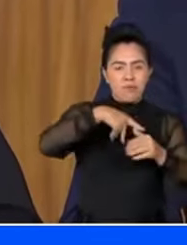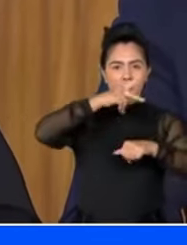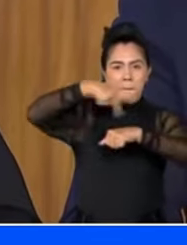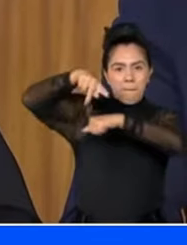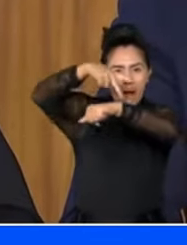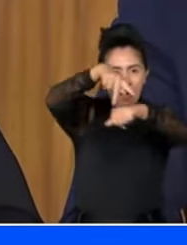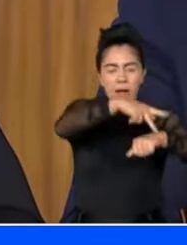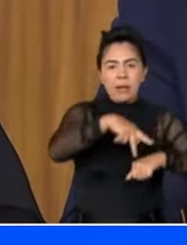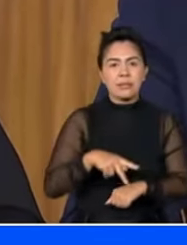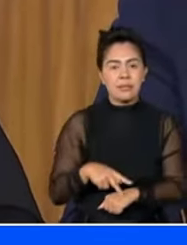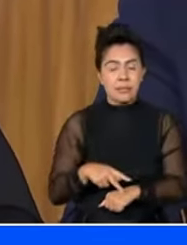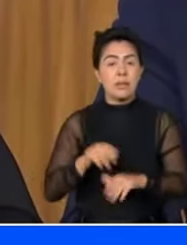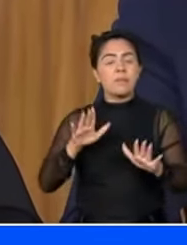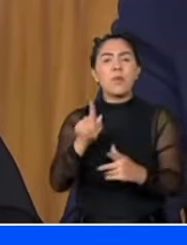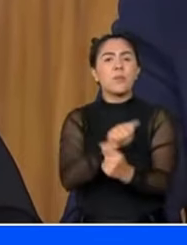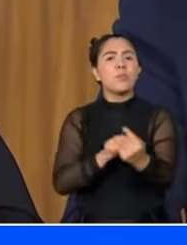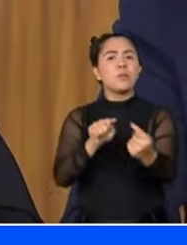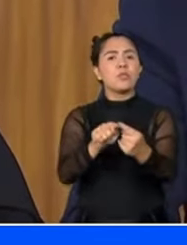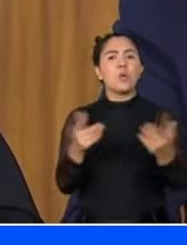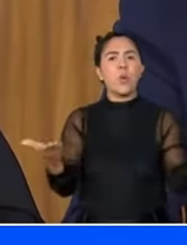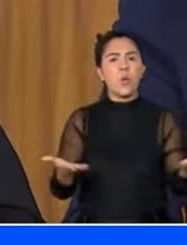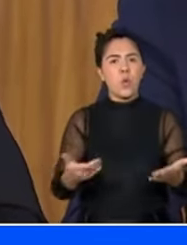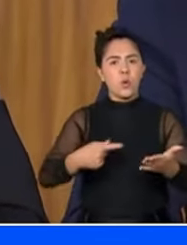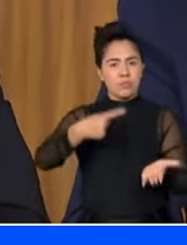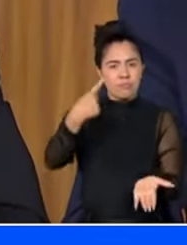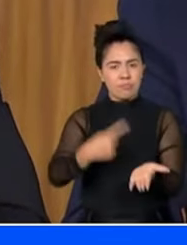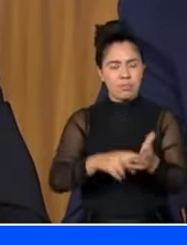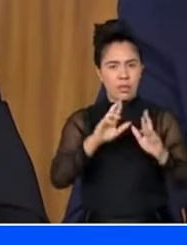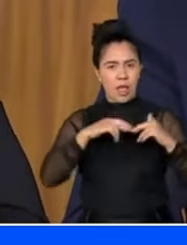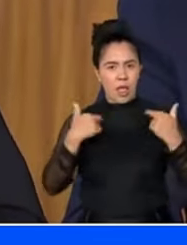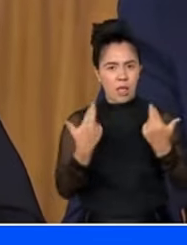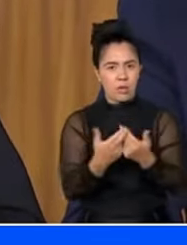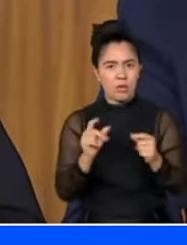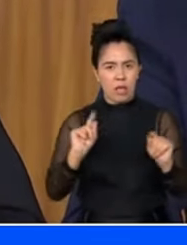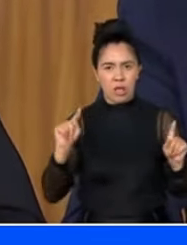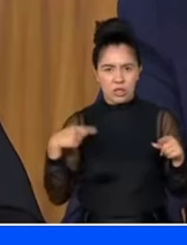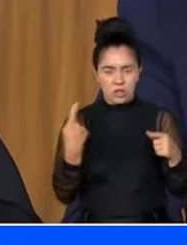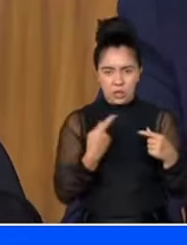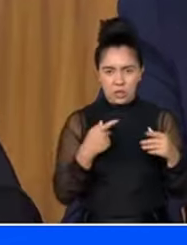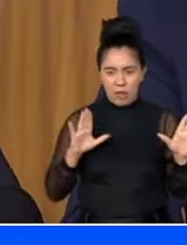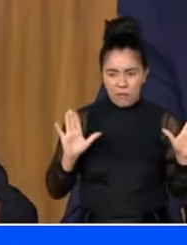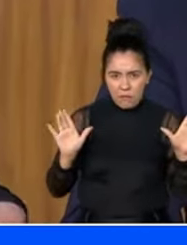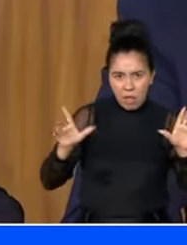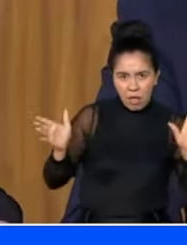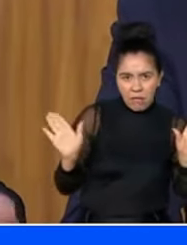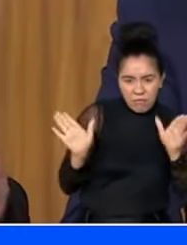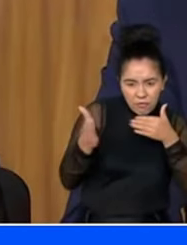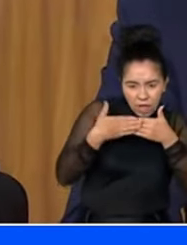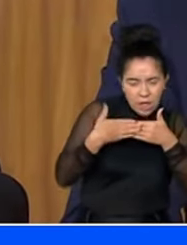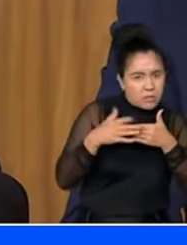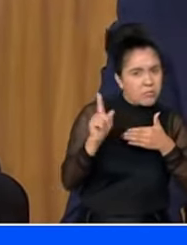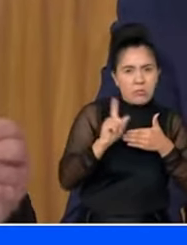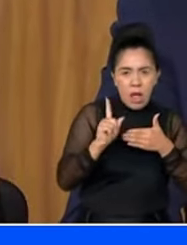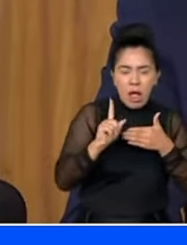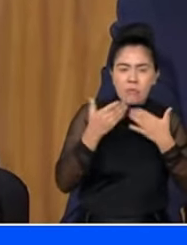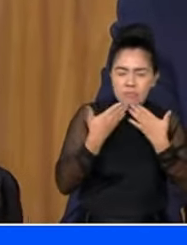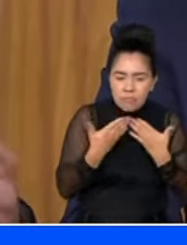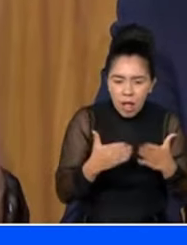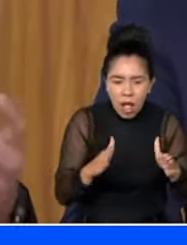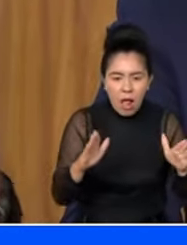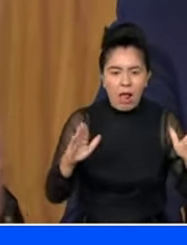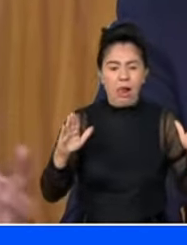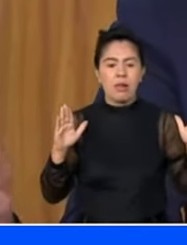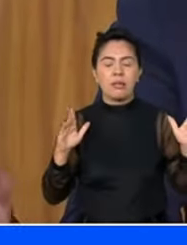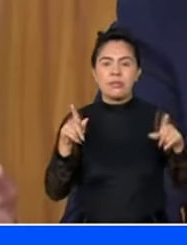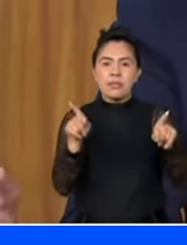desse encontro é, em vez de fazer a assinatura desses convênios num ambiente fechado, nós estamos trazendo aqui pouco menos da metade